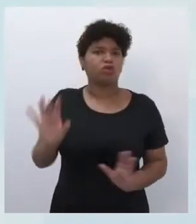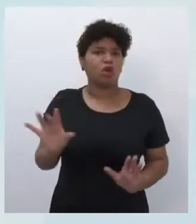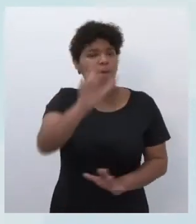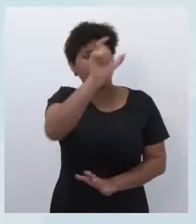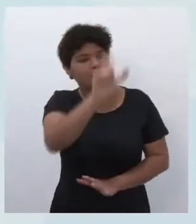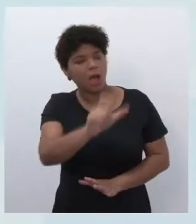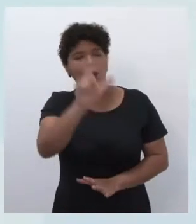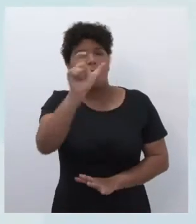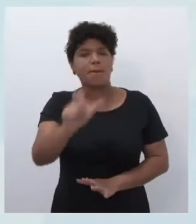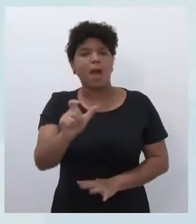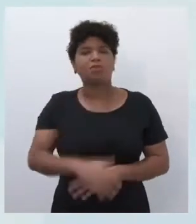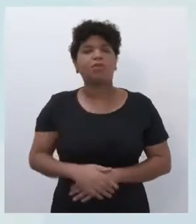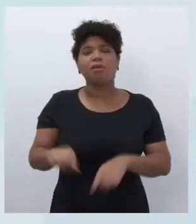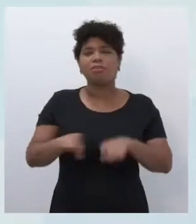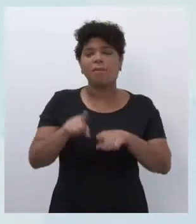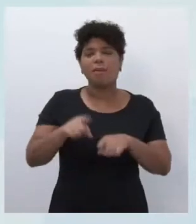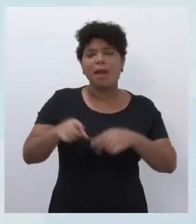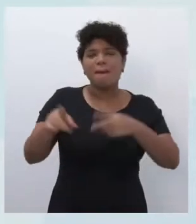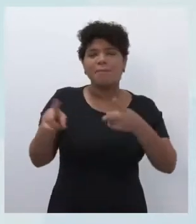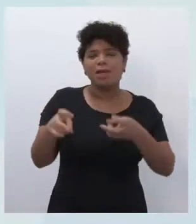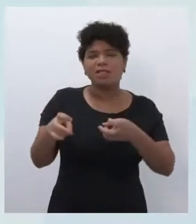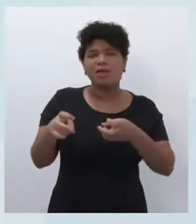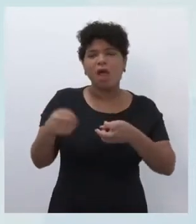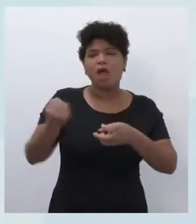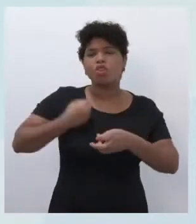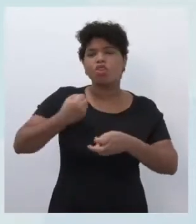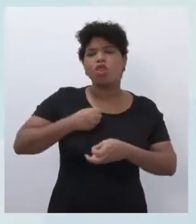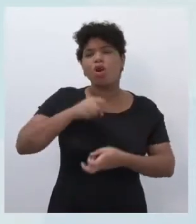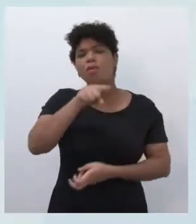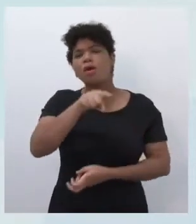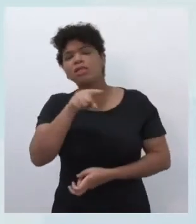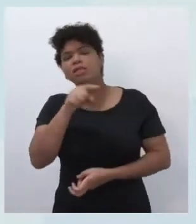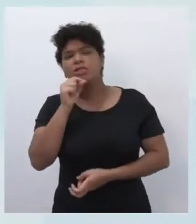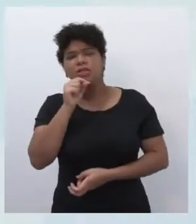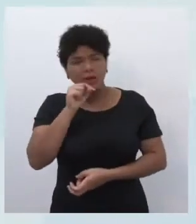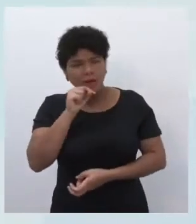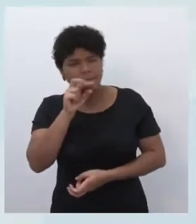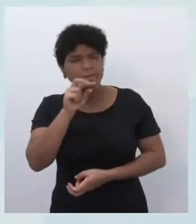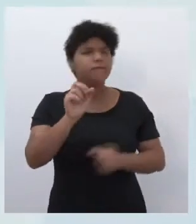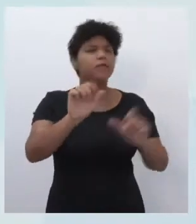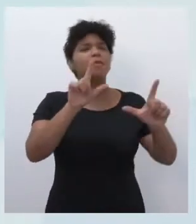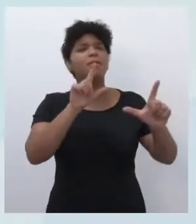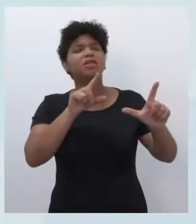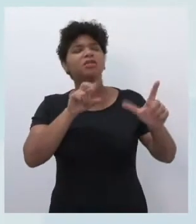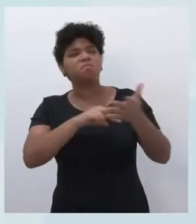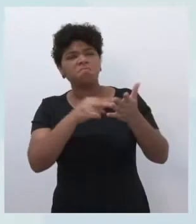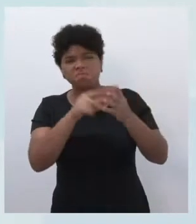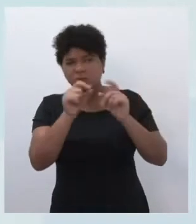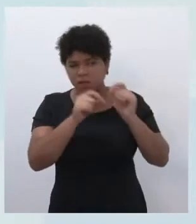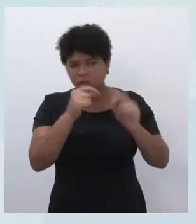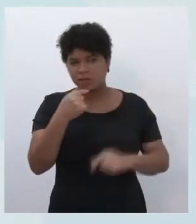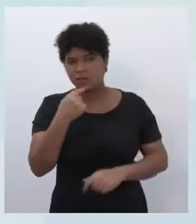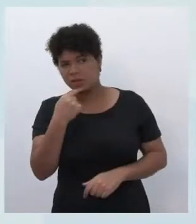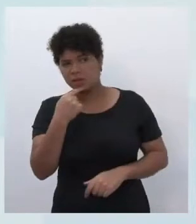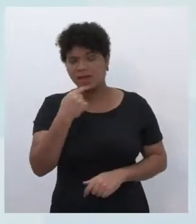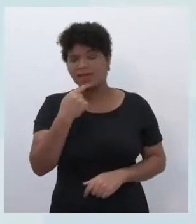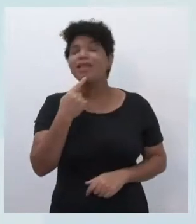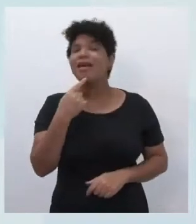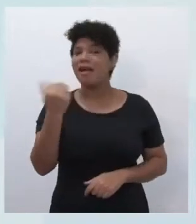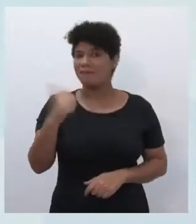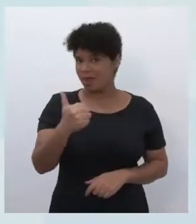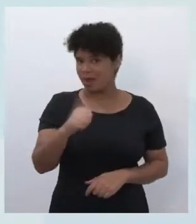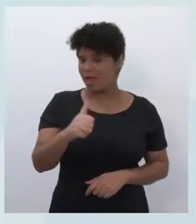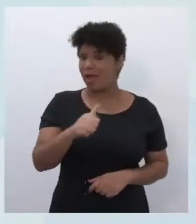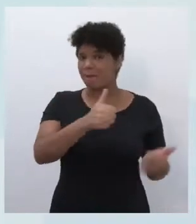que os números representam, observando todas as informações do infográfico desde o título.